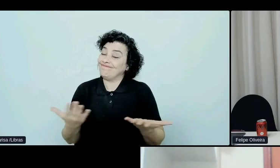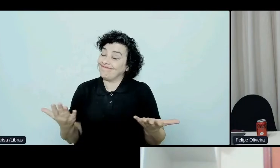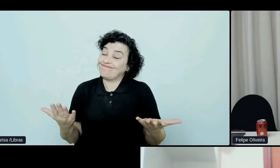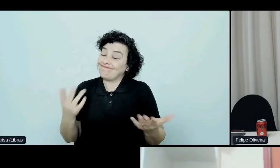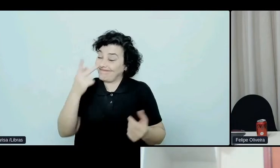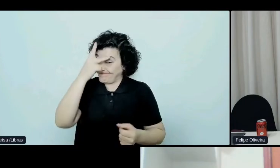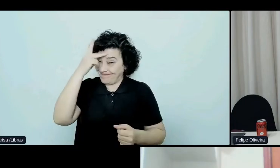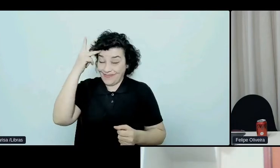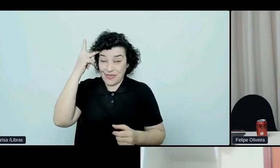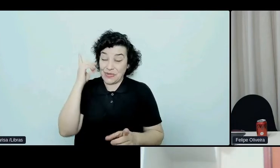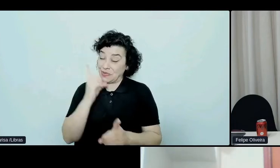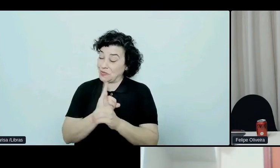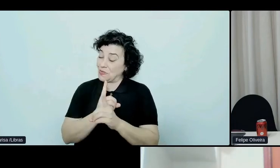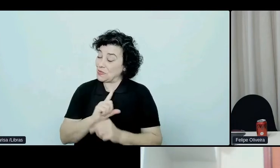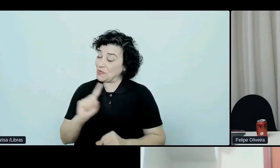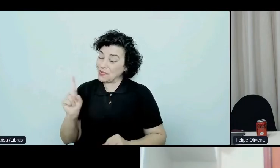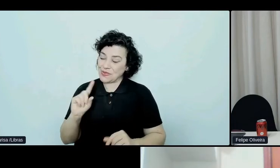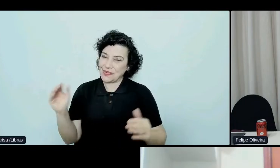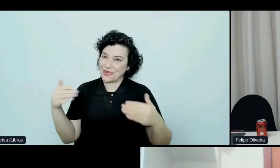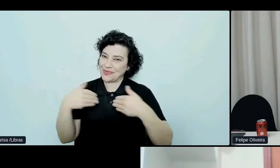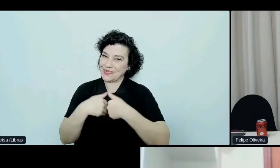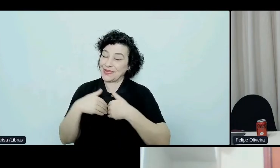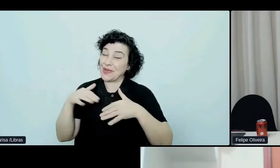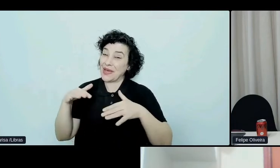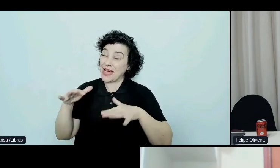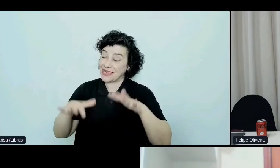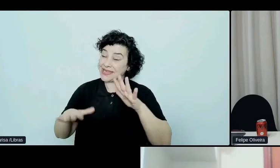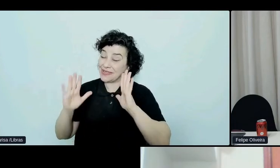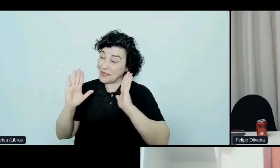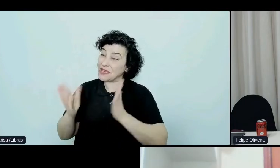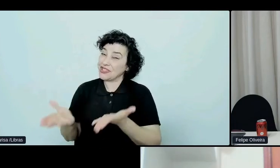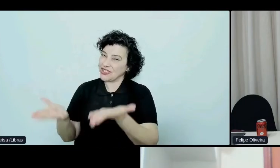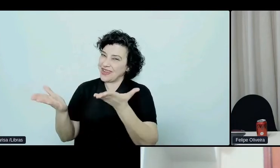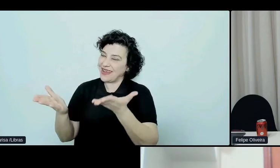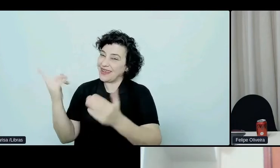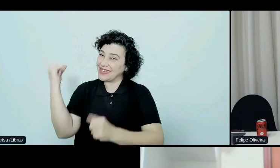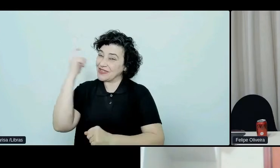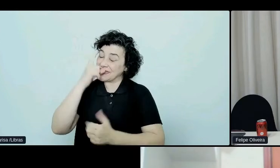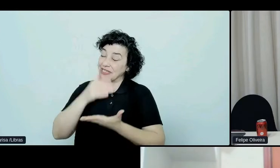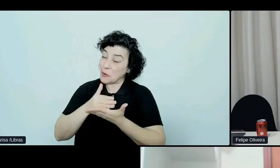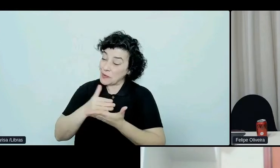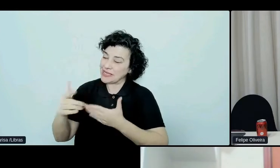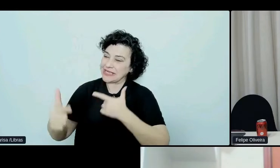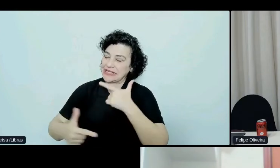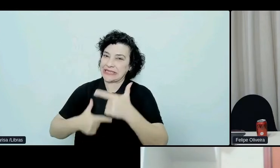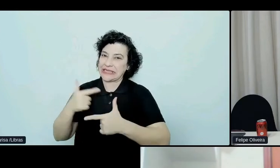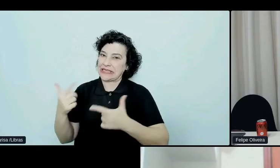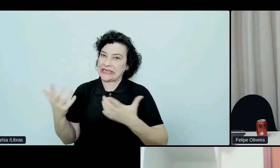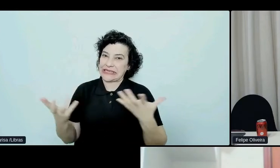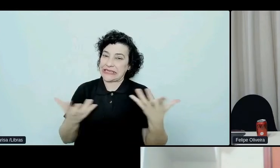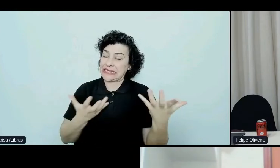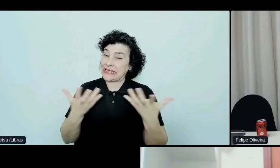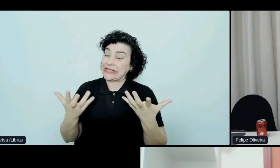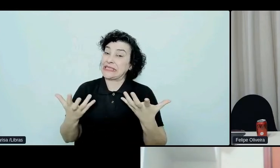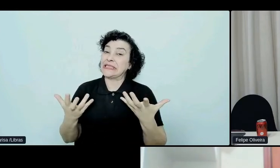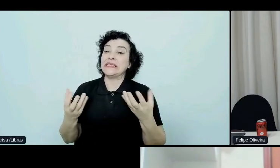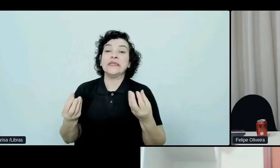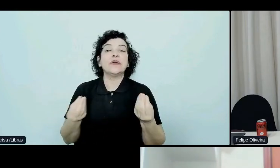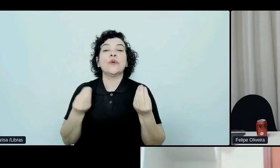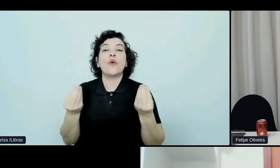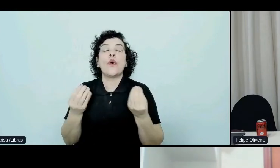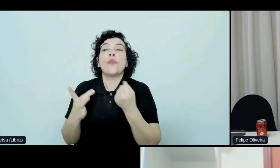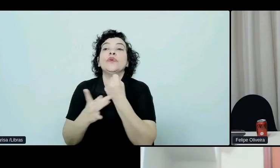os profissionais, seja para entrar na empresa ou para se sentirem seguros nas empresas? E eu acho que a segurança é um ponto